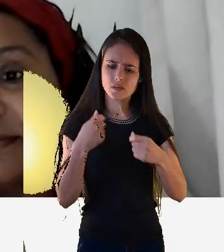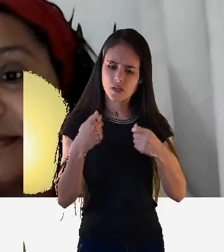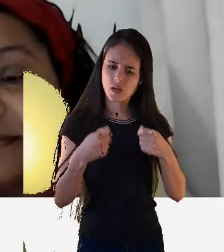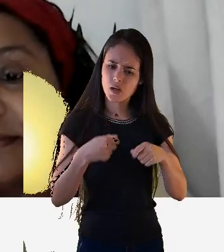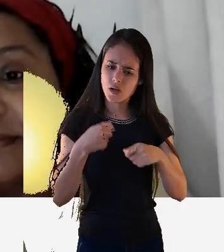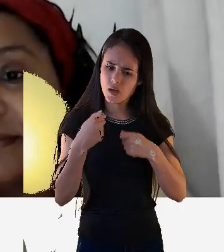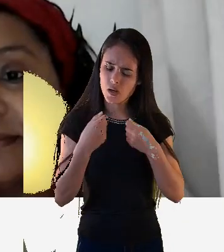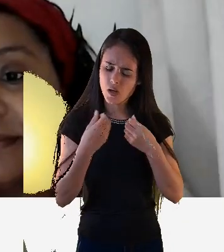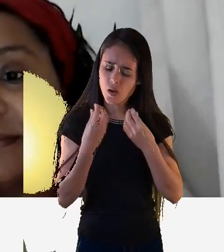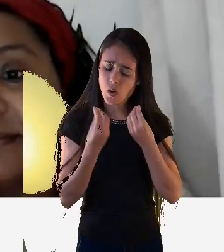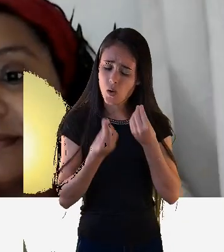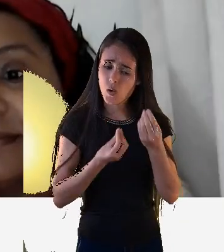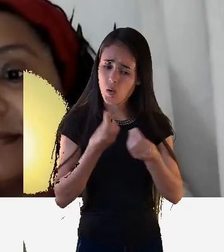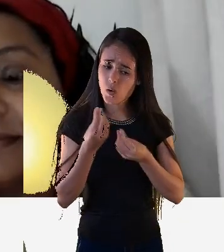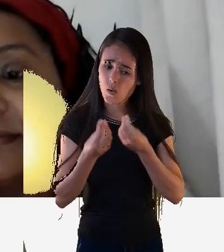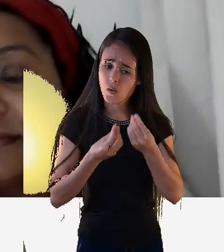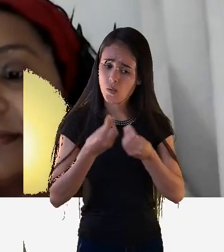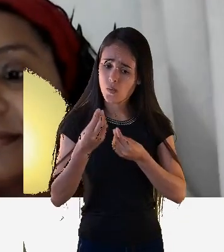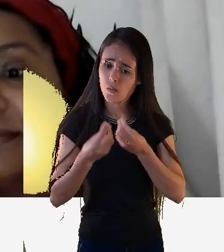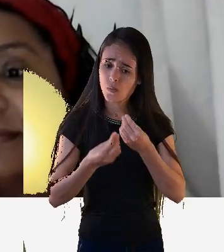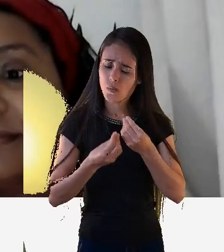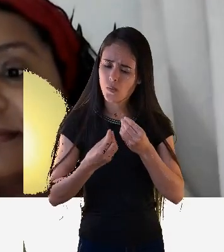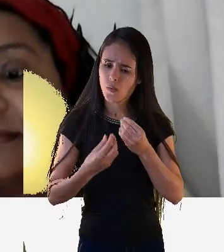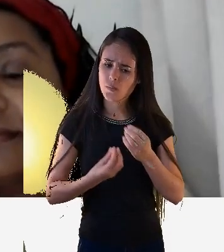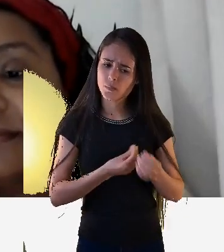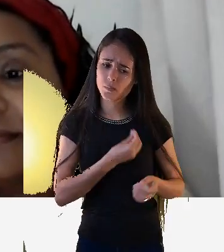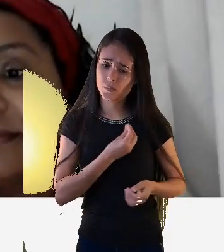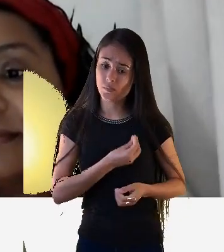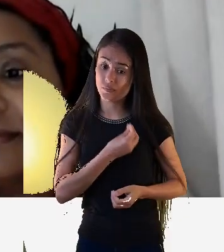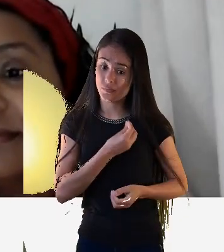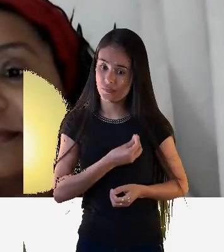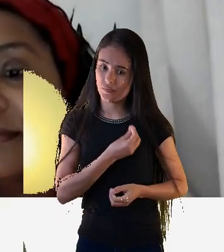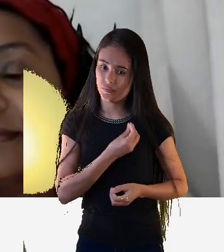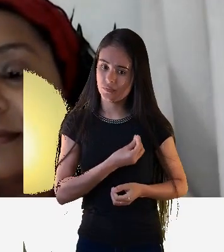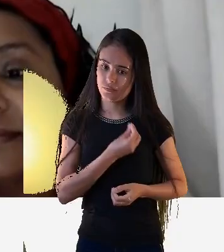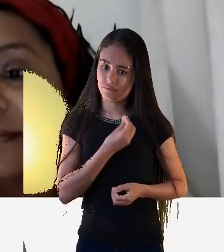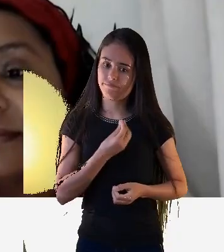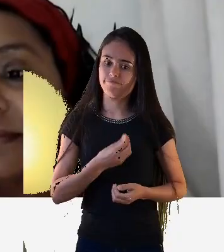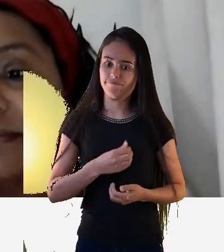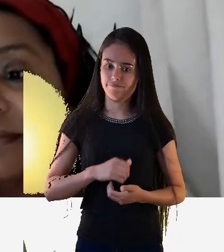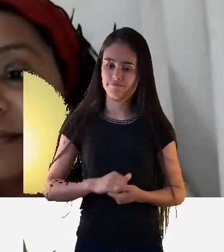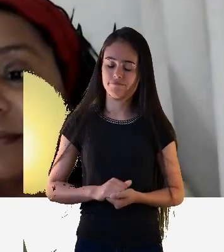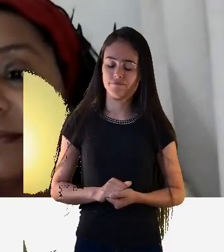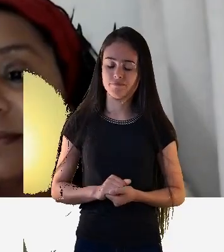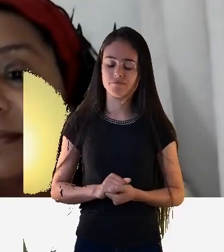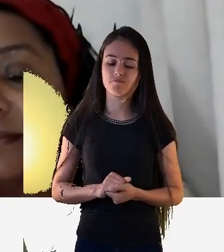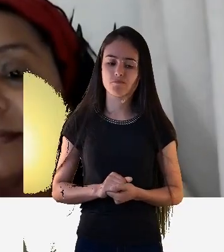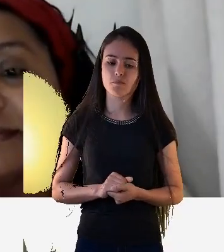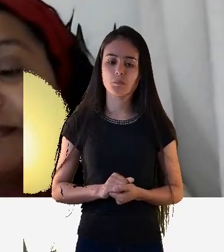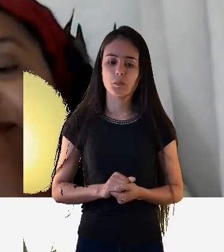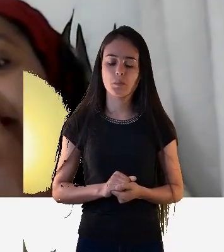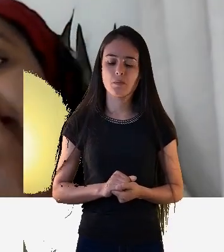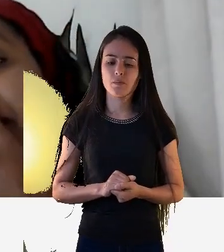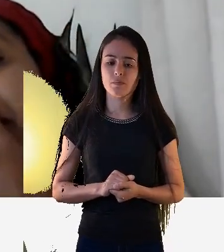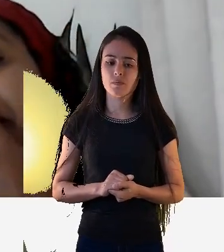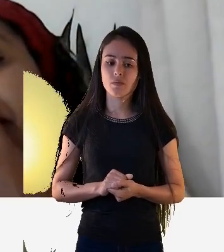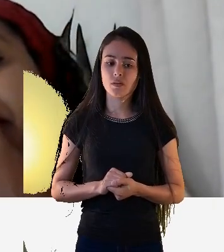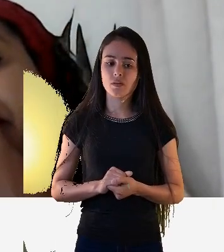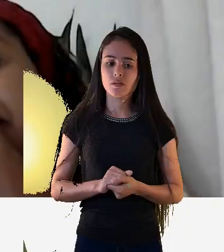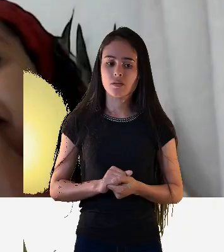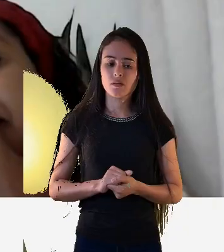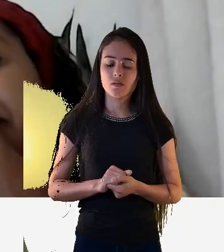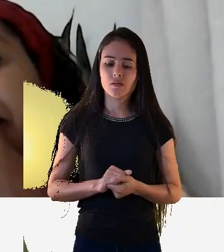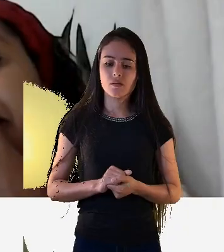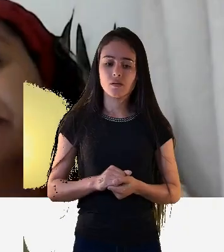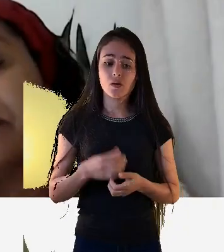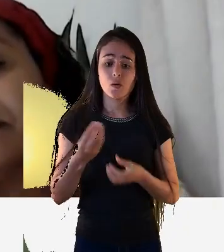uma pessoa negra, se compromete com a história da literatura e da negritude brasileira. Eu me sinto